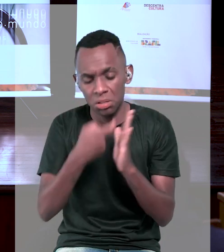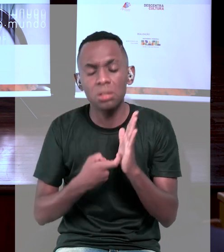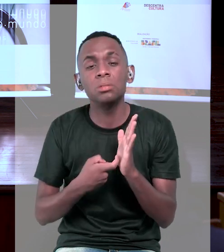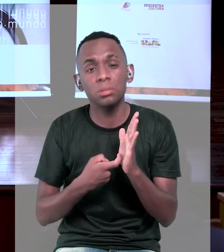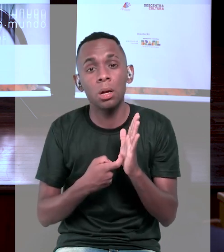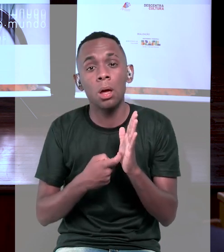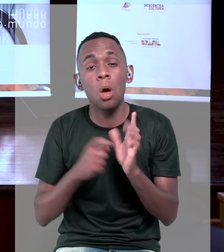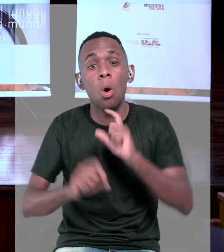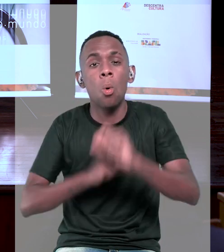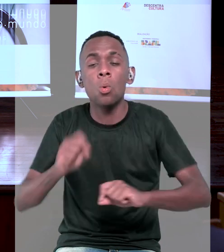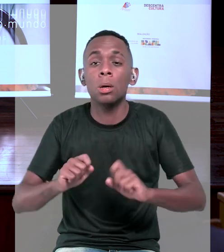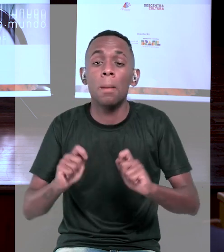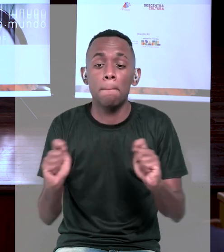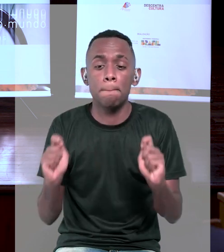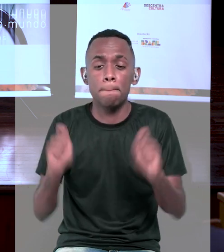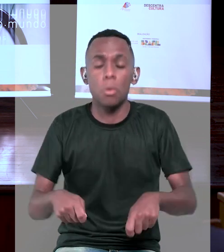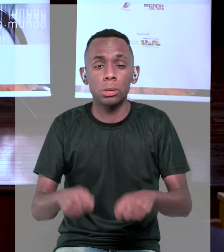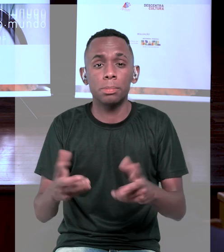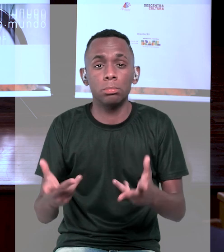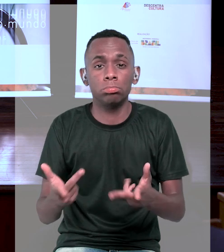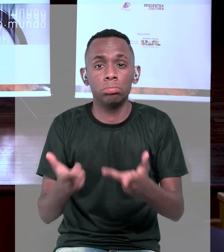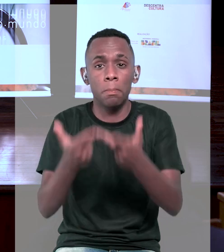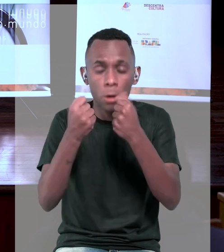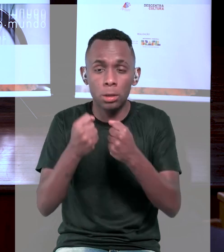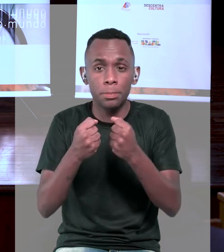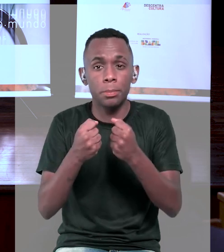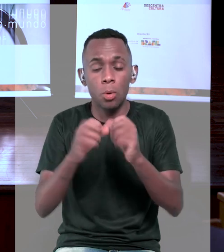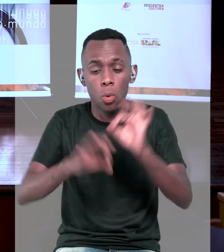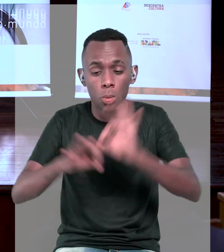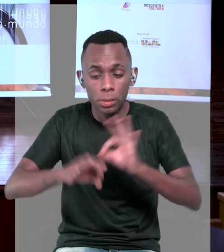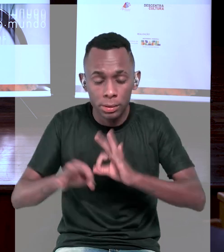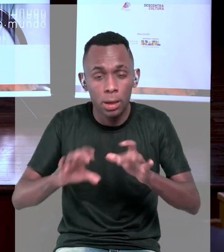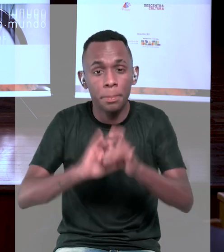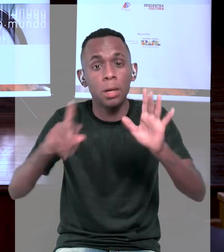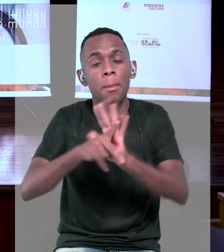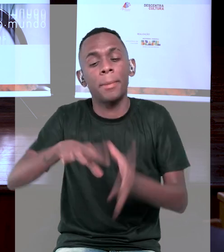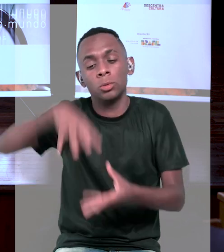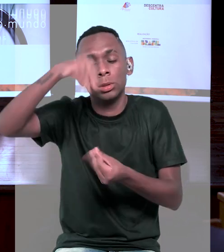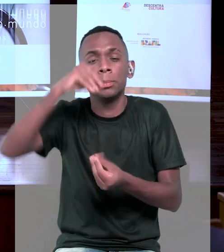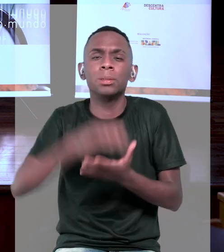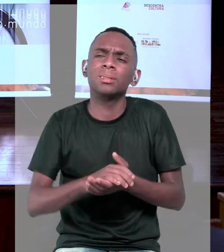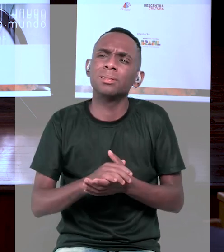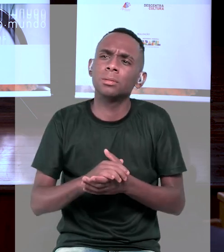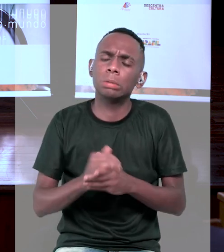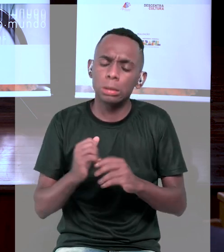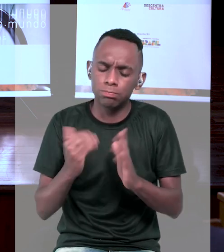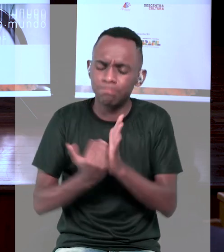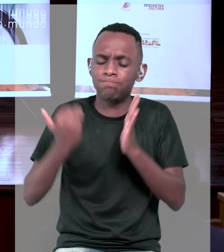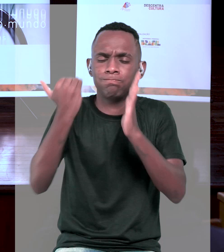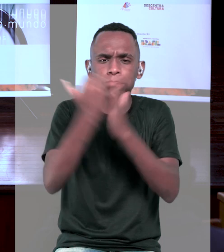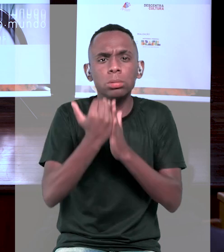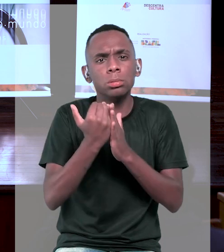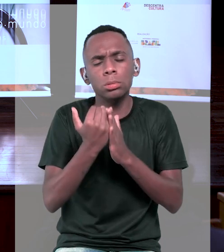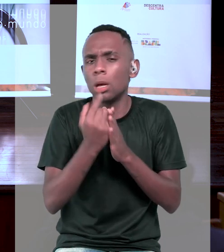a potência de se dirigir à liberdade própria do espírito. Essa ideia de potência é muito